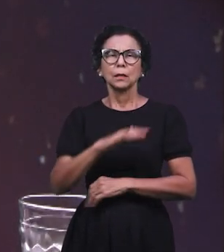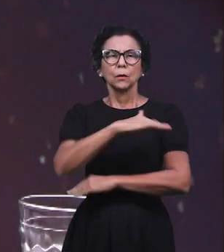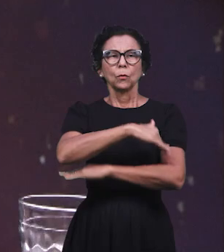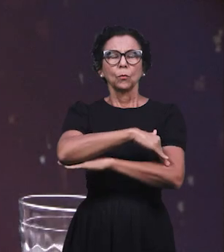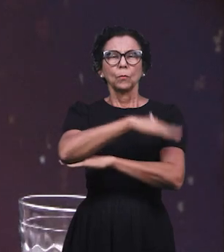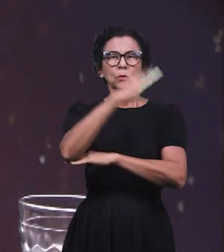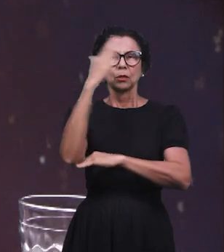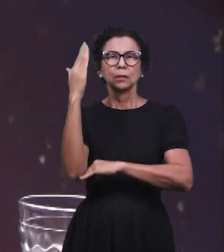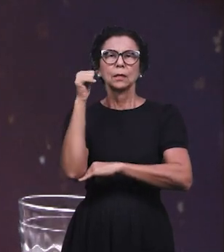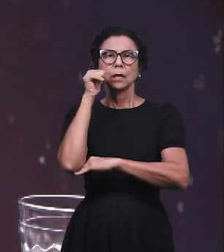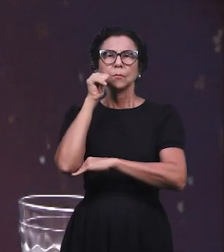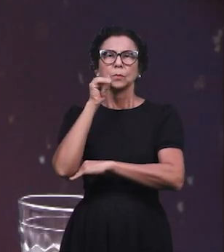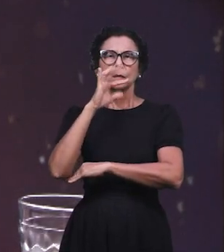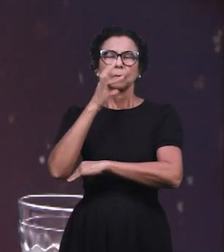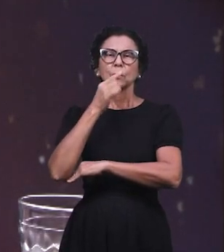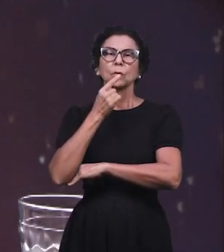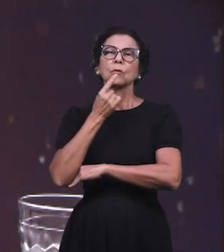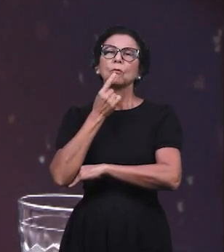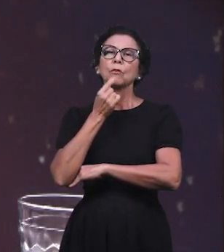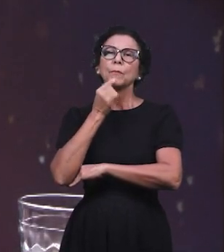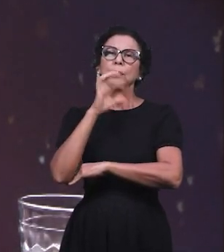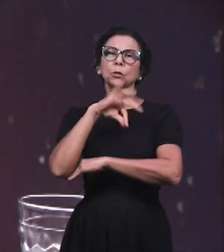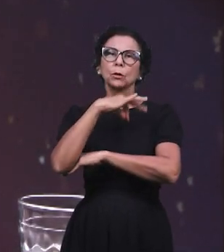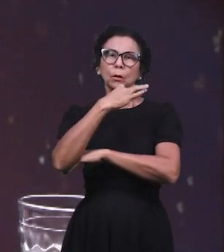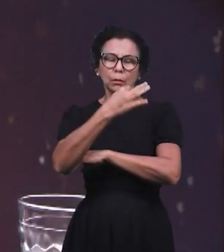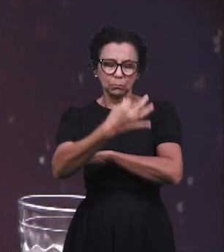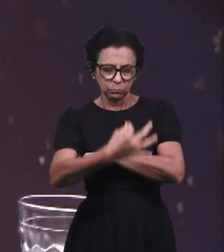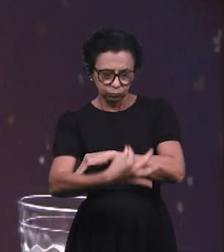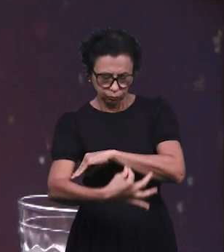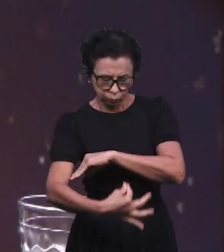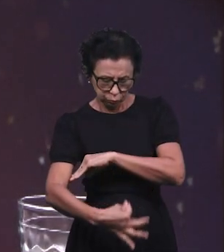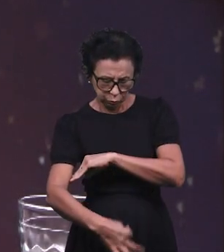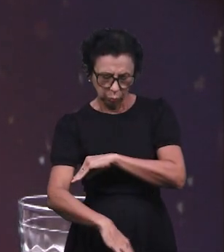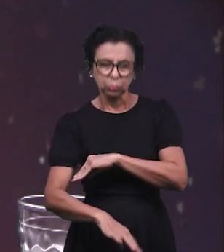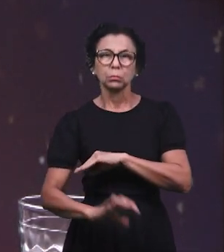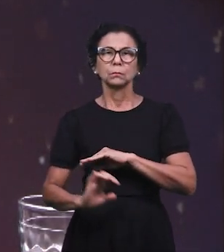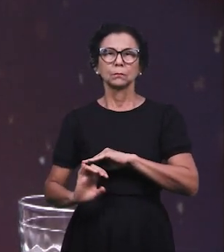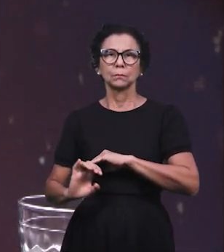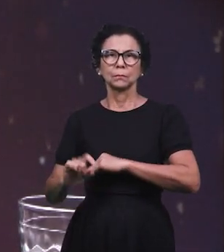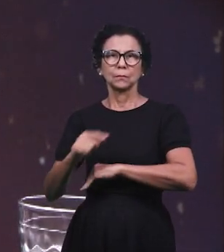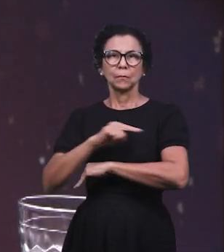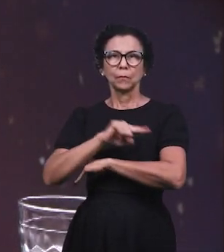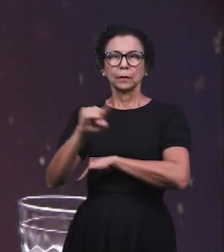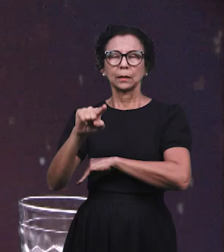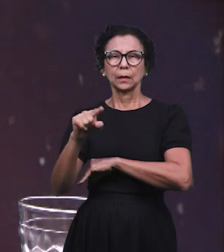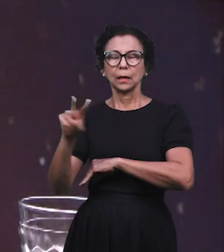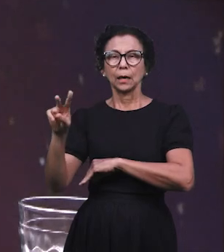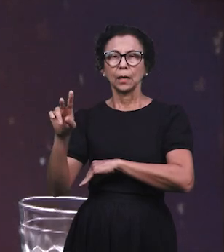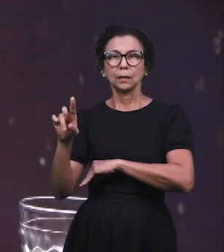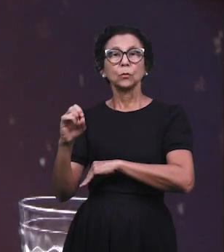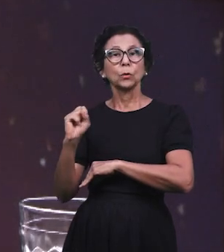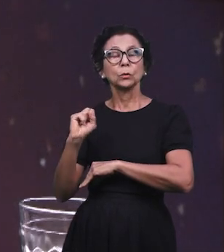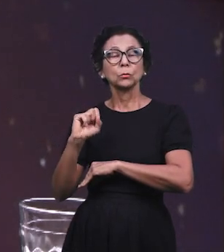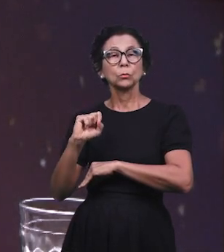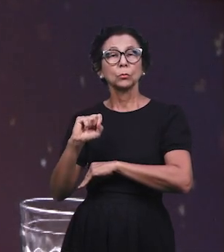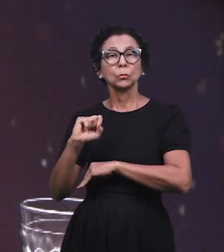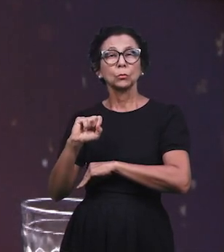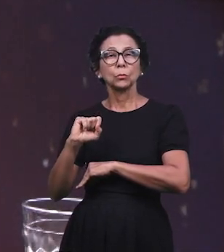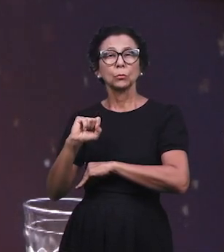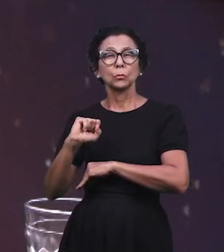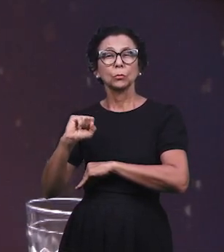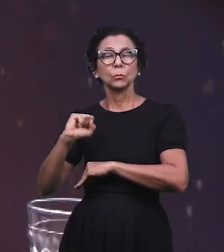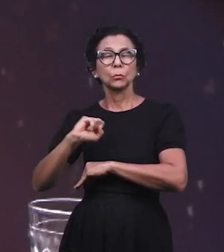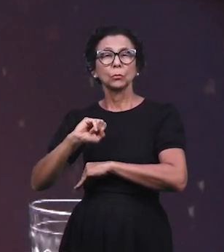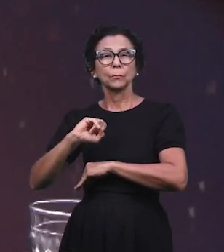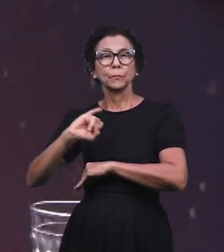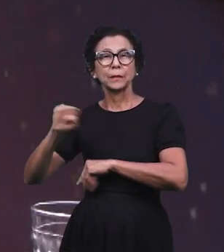na janela e tudo mais. Então, a gente vê aqui profeticamente, como foi a pergunta, né, profeticamente a gente observa aqui